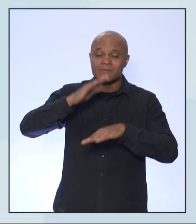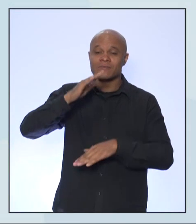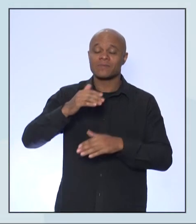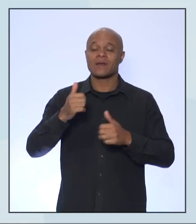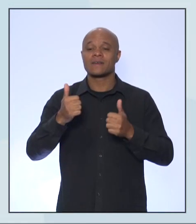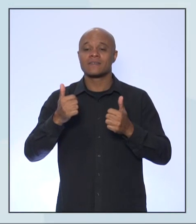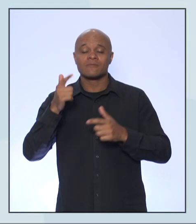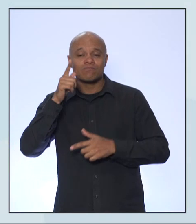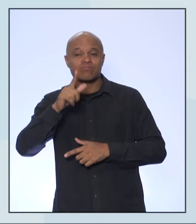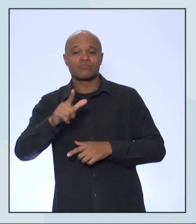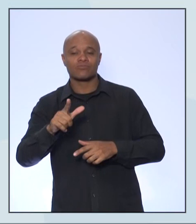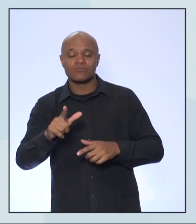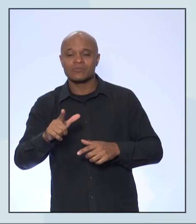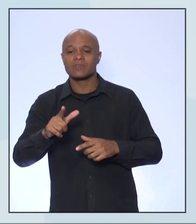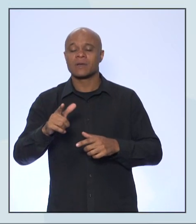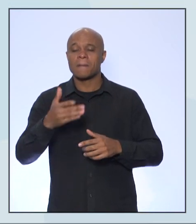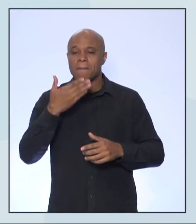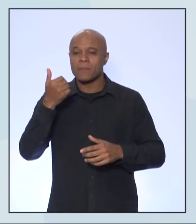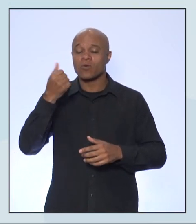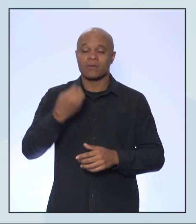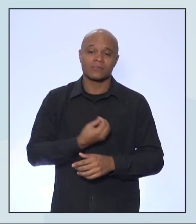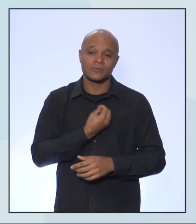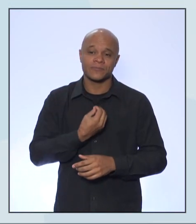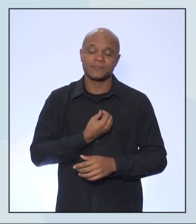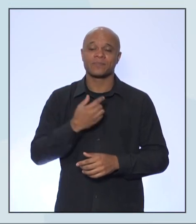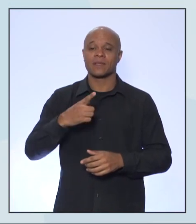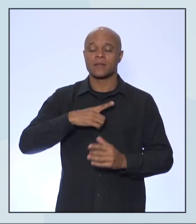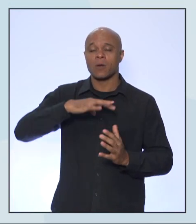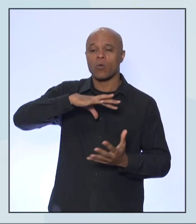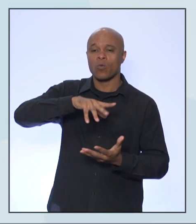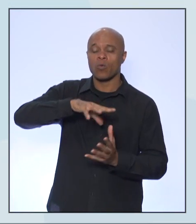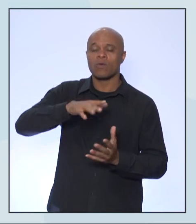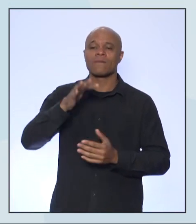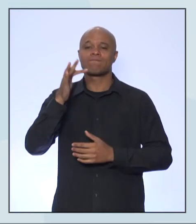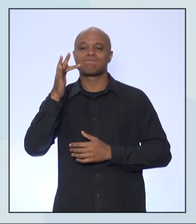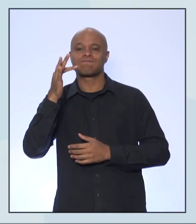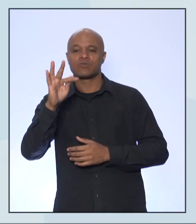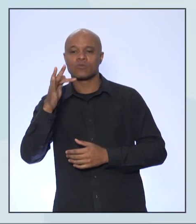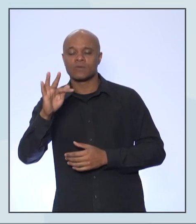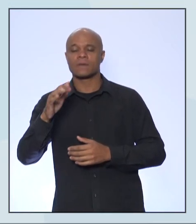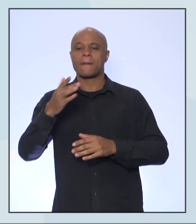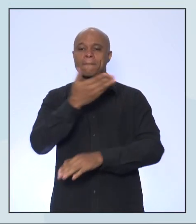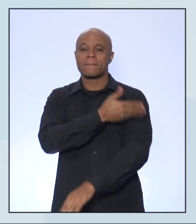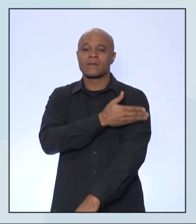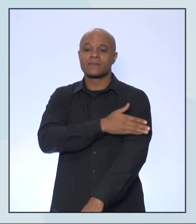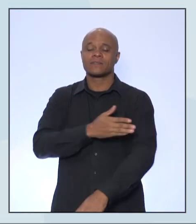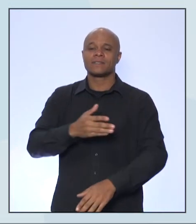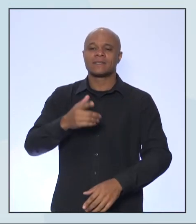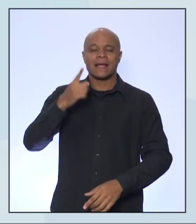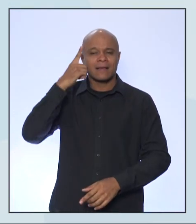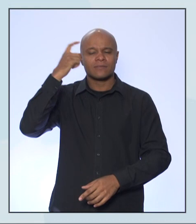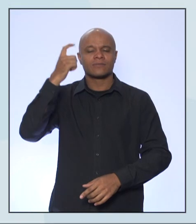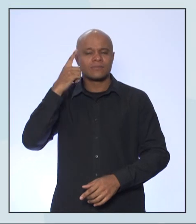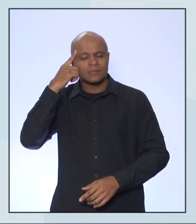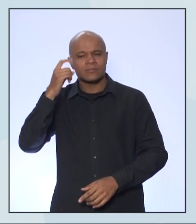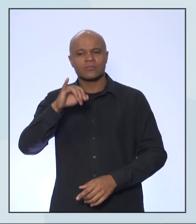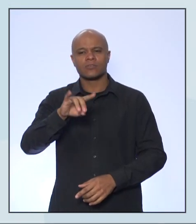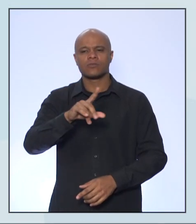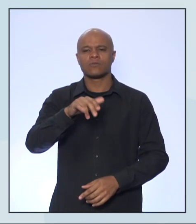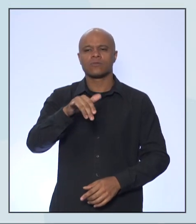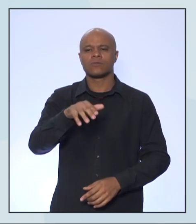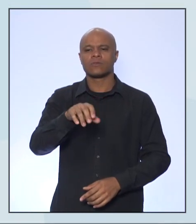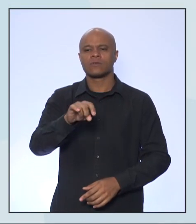social. Lembrando que na Revolução Francesa nós temos também a prática dos ideais iluministas, nós